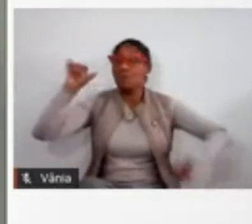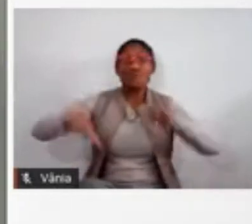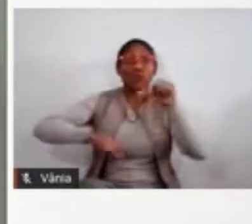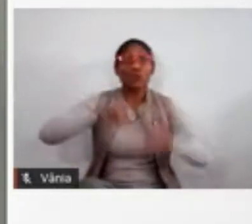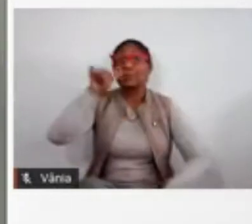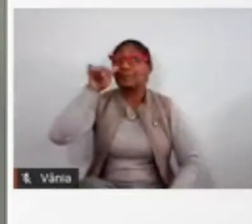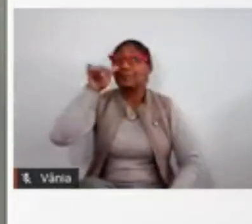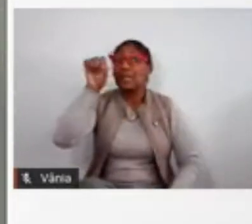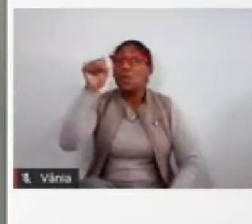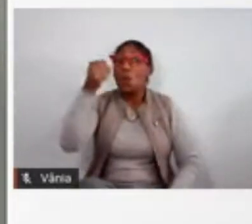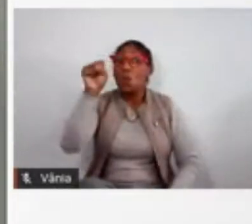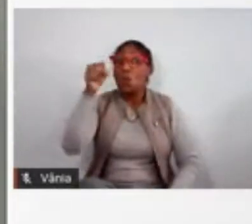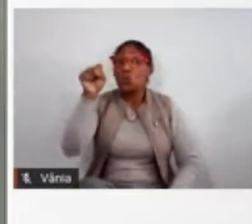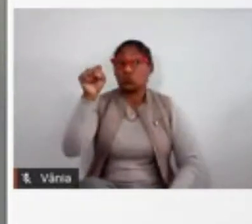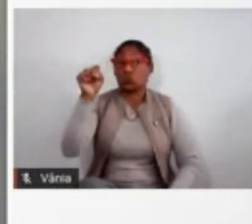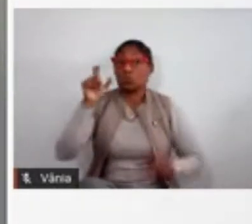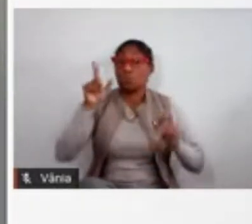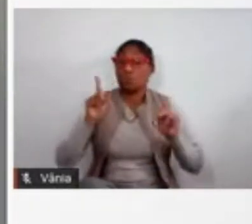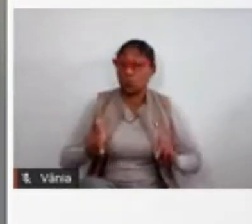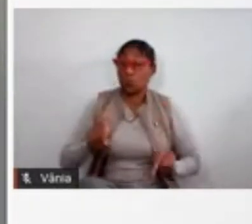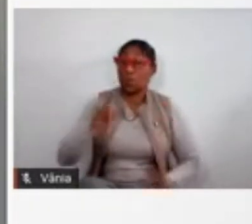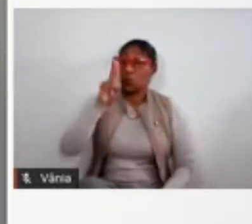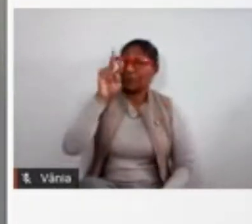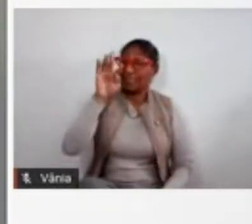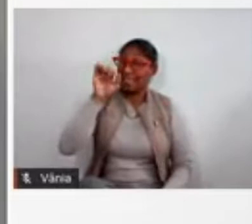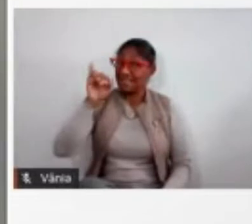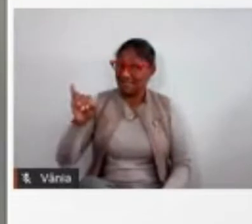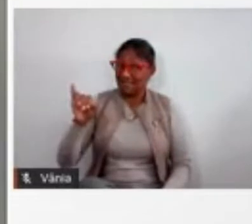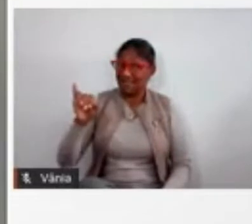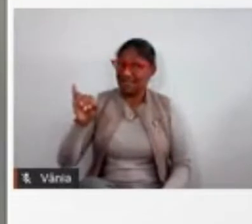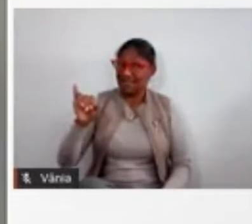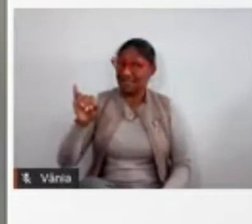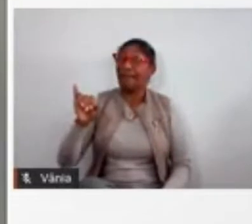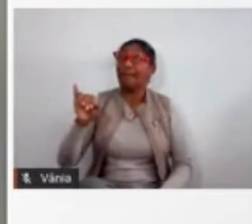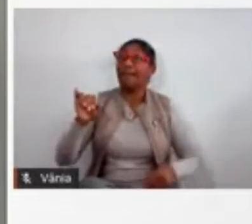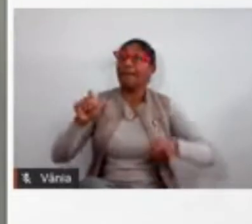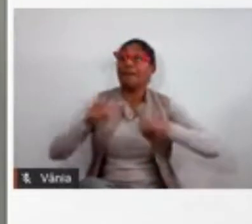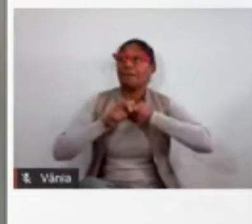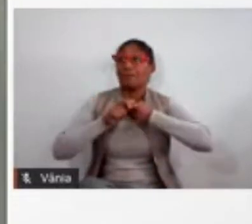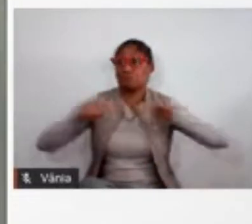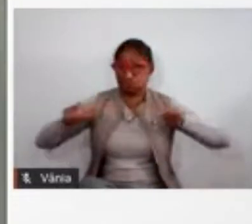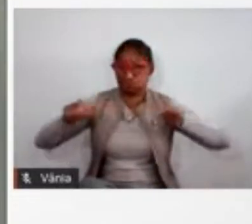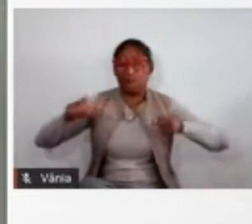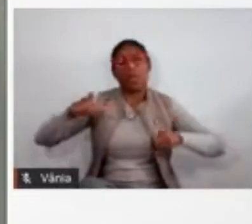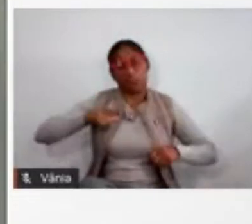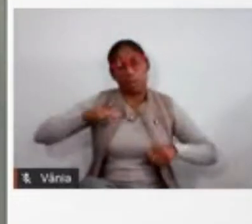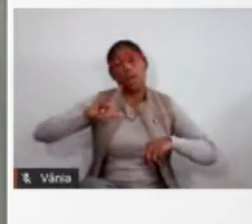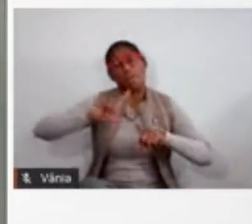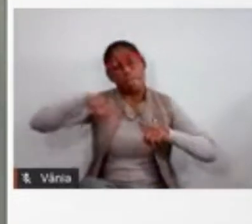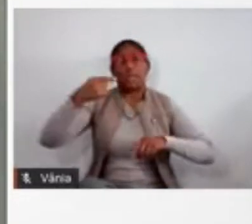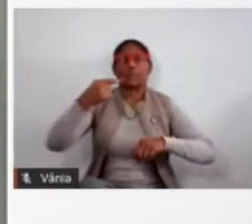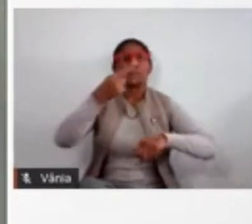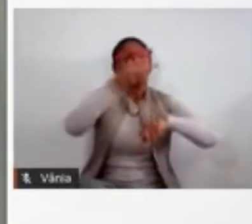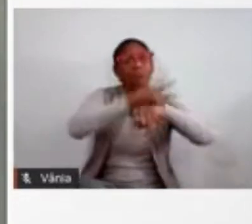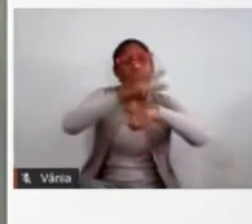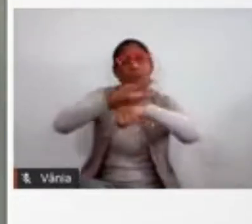78% de ocupação, importante dizer, 78% de uma base maior de leitos, porque nós ampliamos